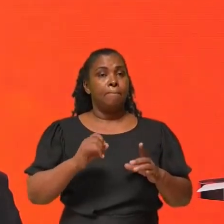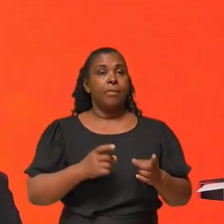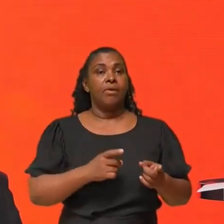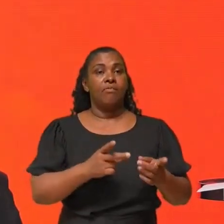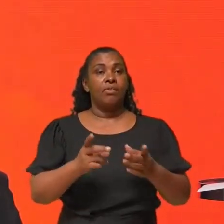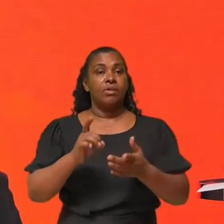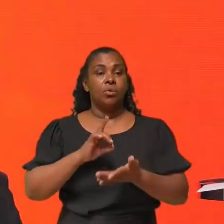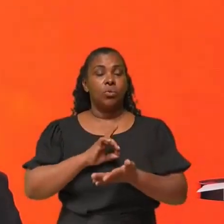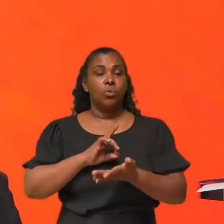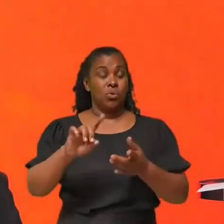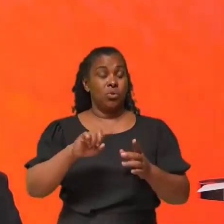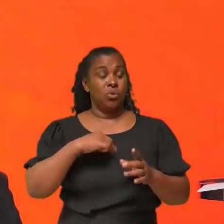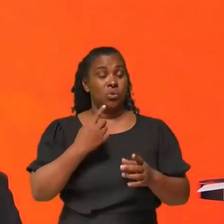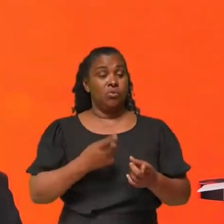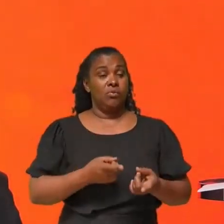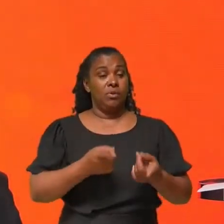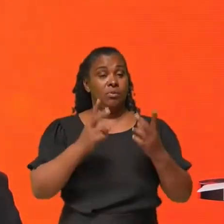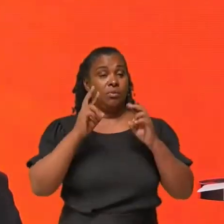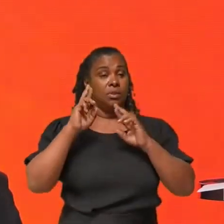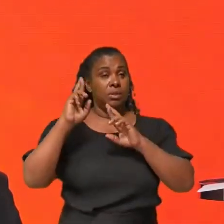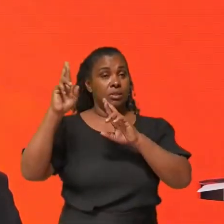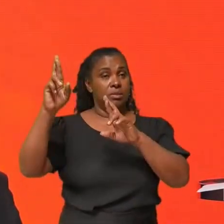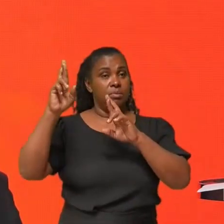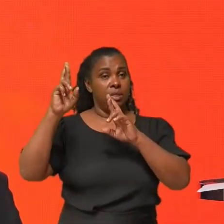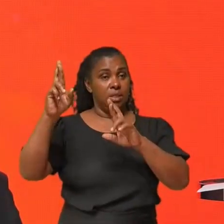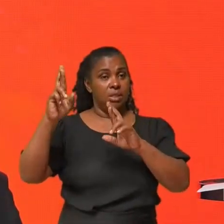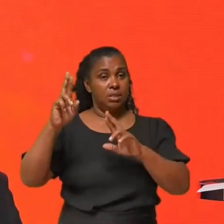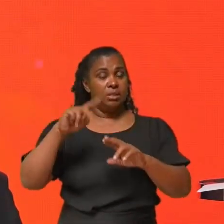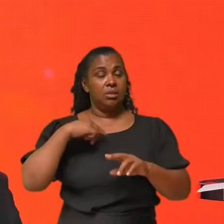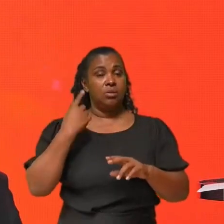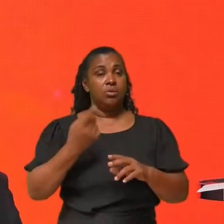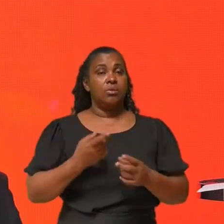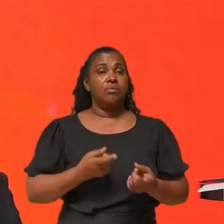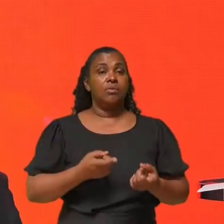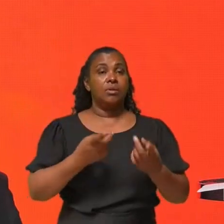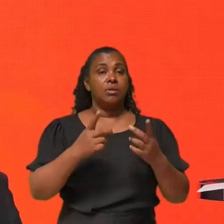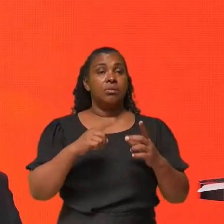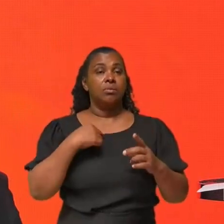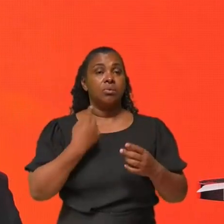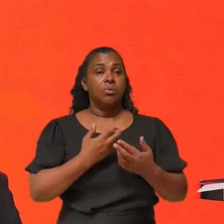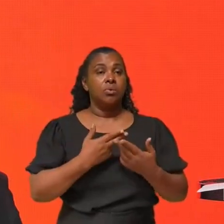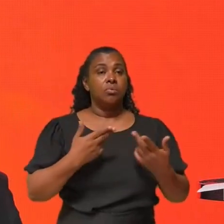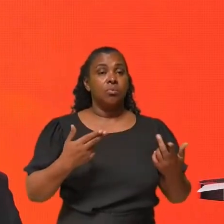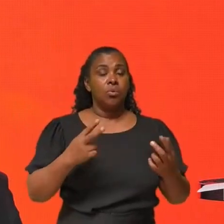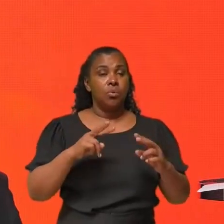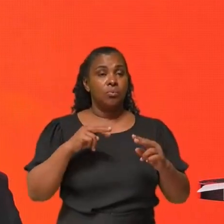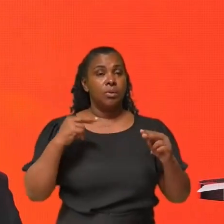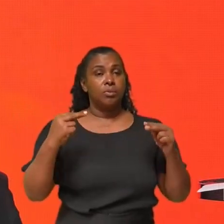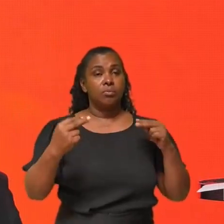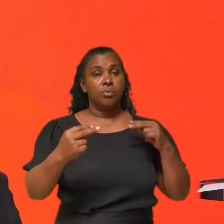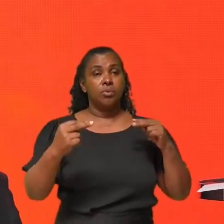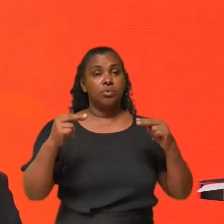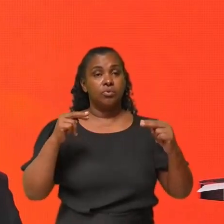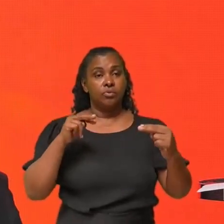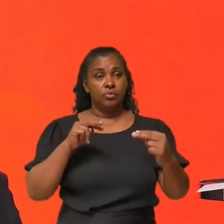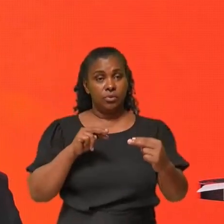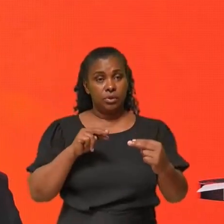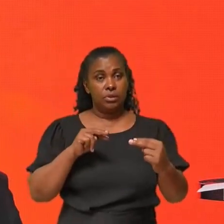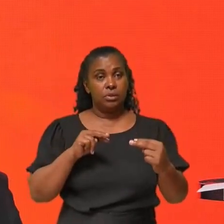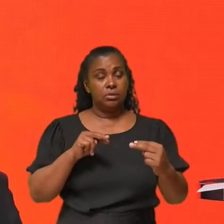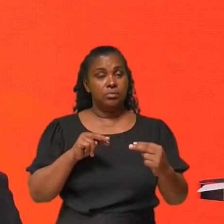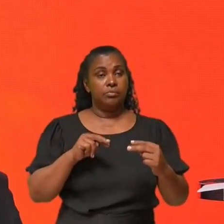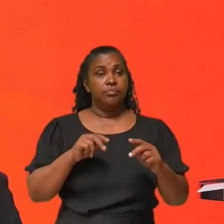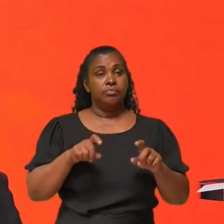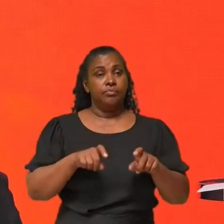que nós devemos e vendemos nossas utopias, mas, de fato, do ponto de vista dos algoritmos, o ódio ele